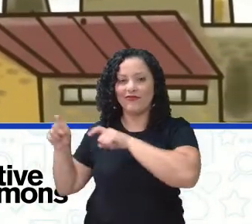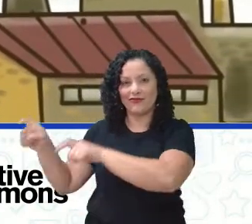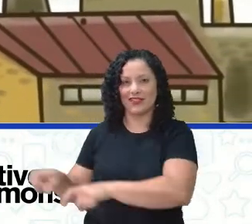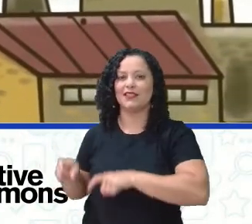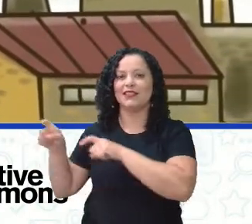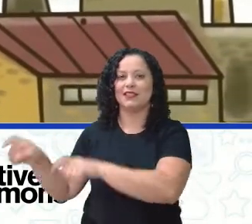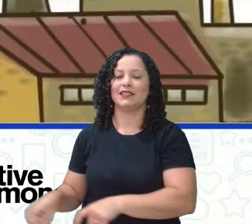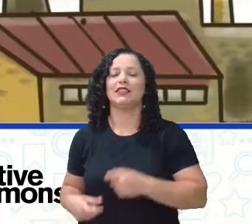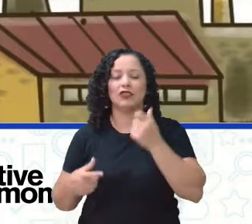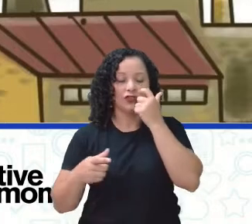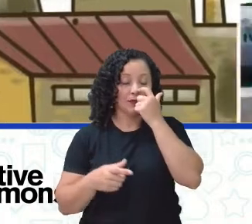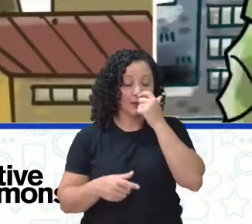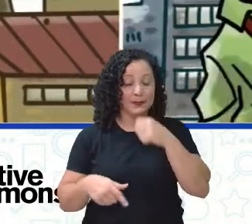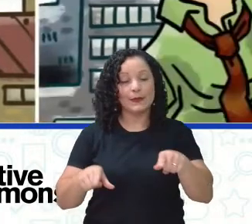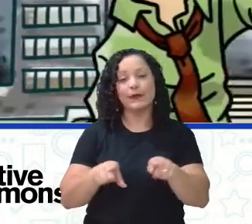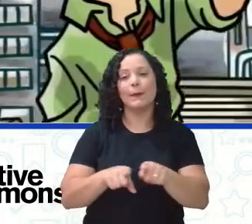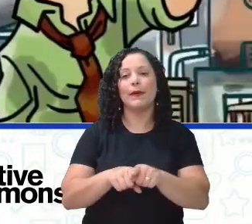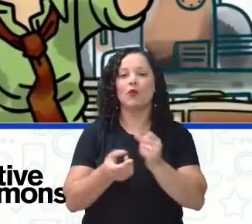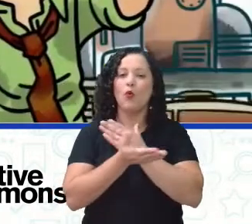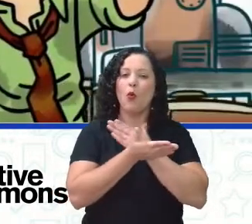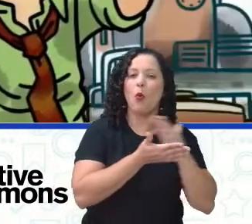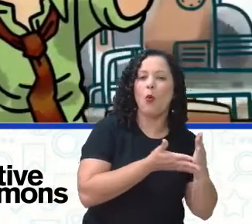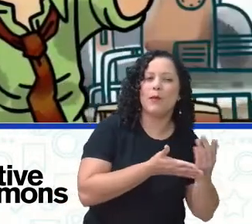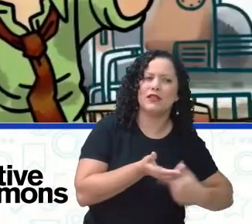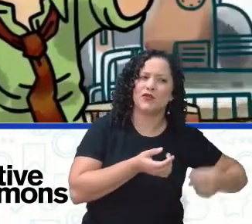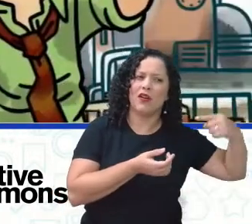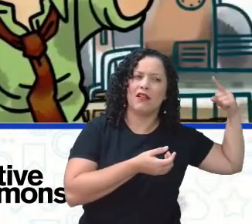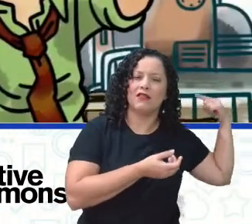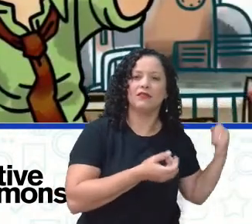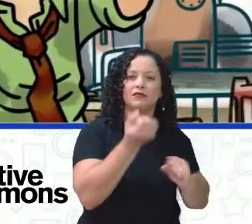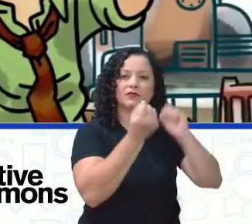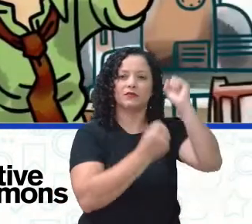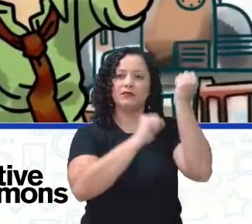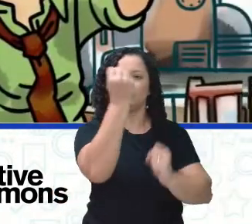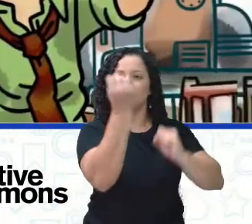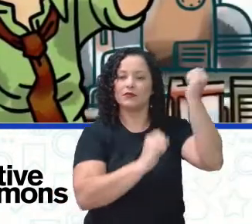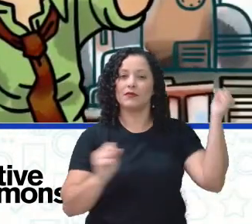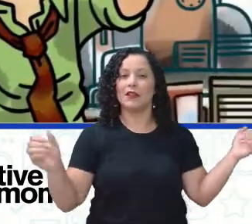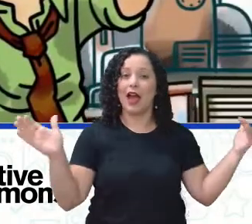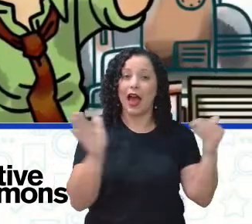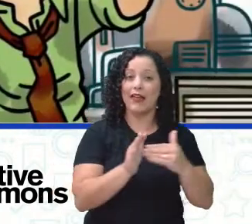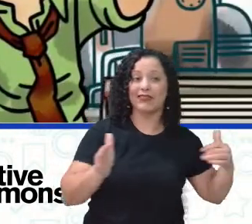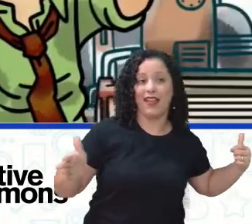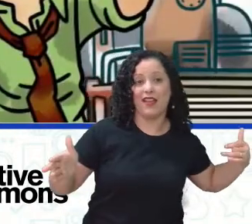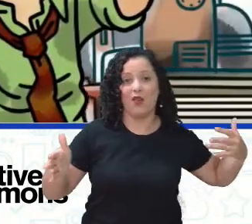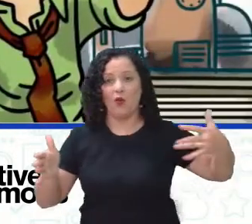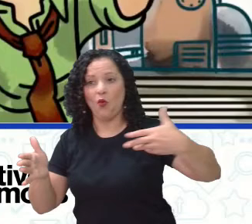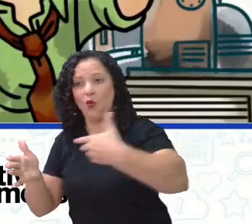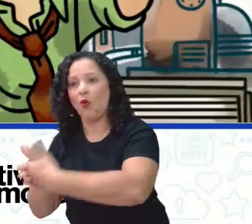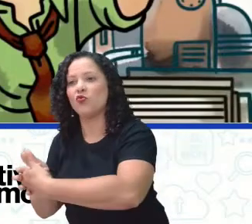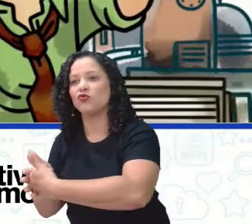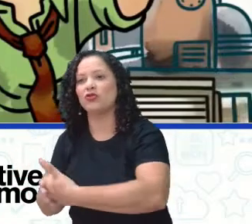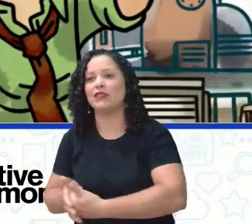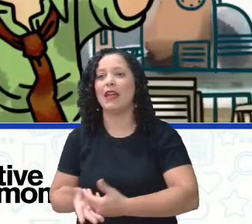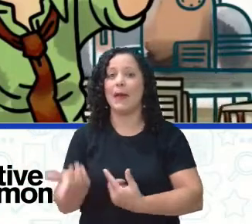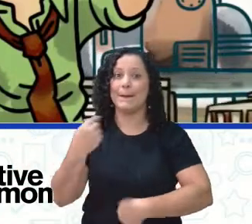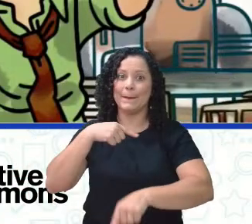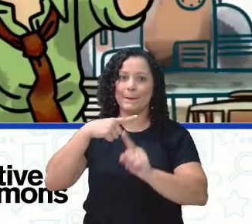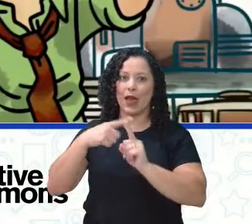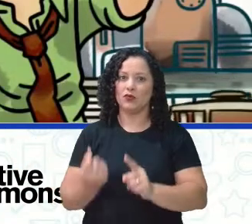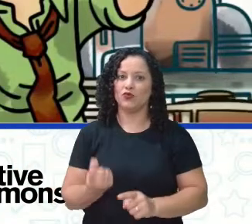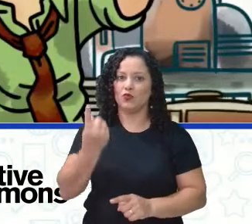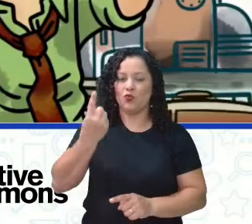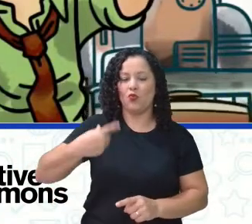Desde o início da industrialização até os dias atuais, a temperatura média da Terra já teria subido quase 1 grau